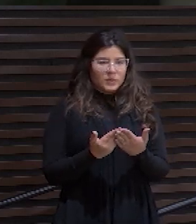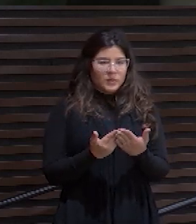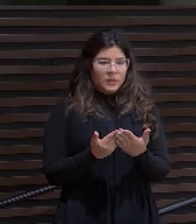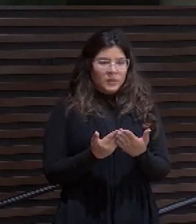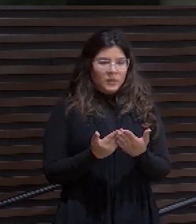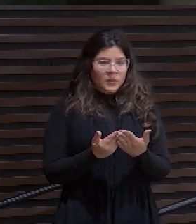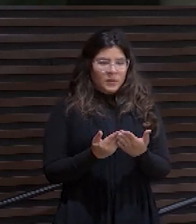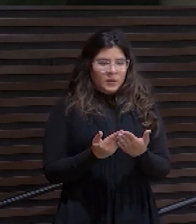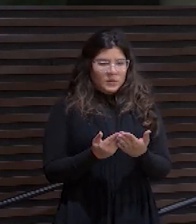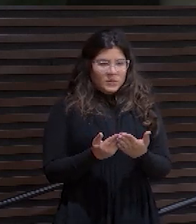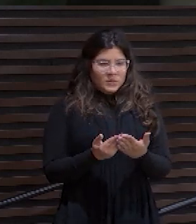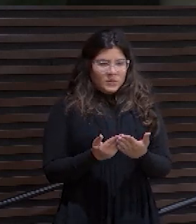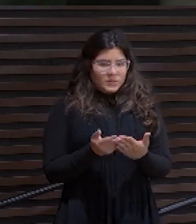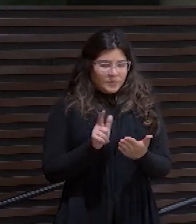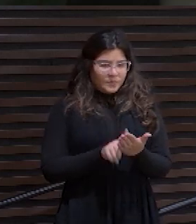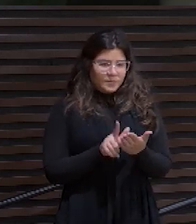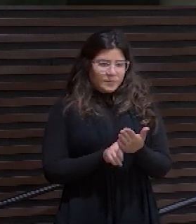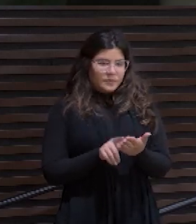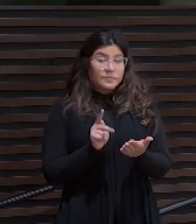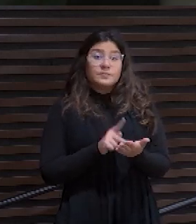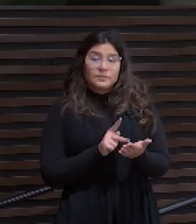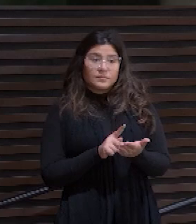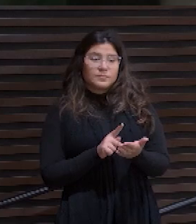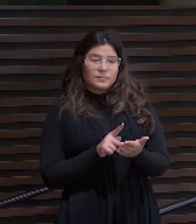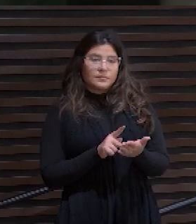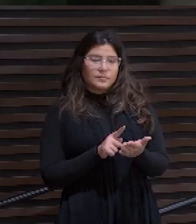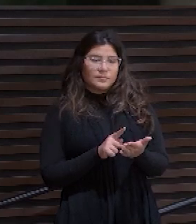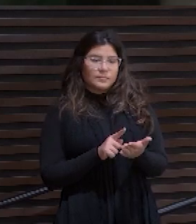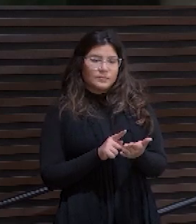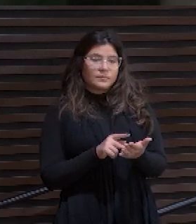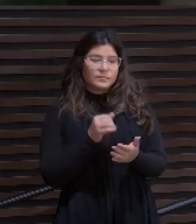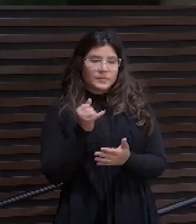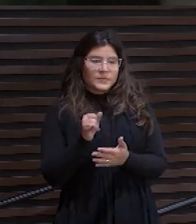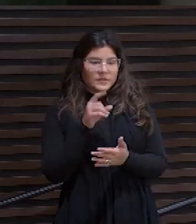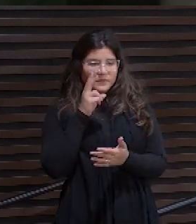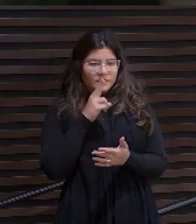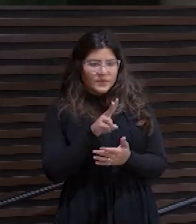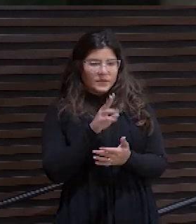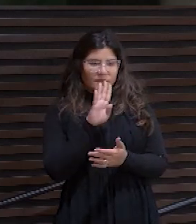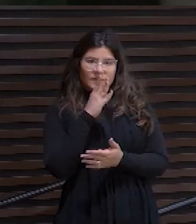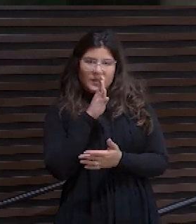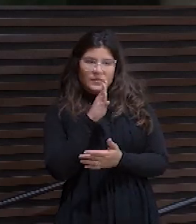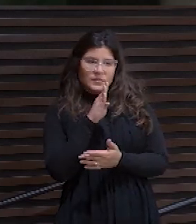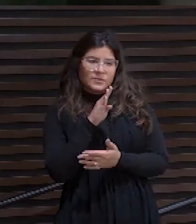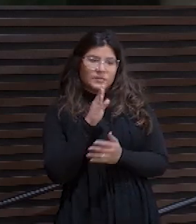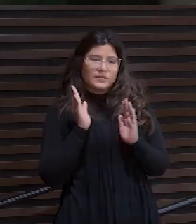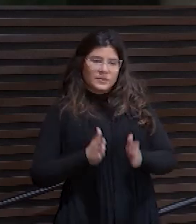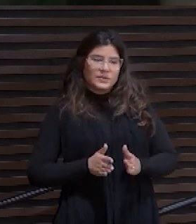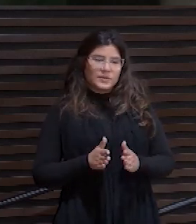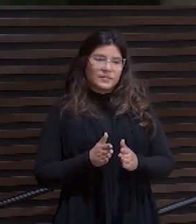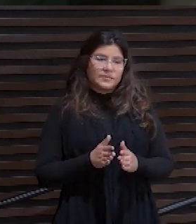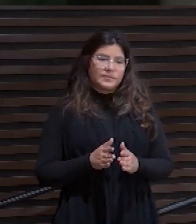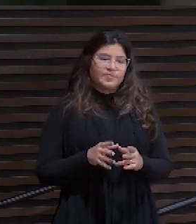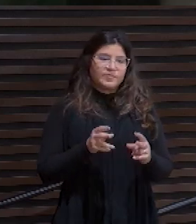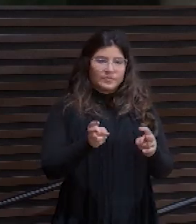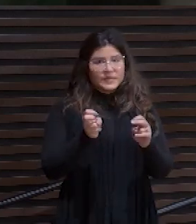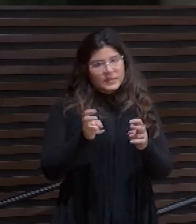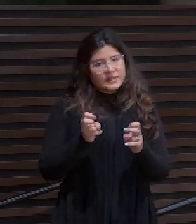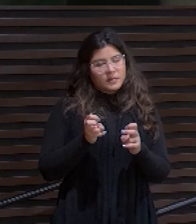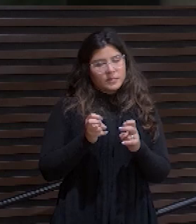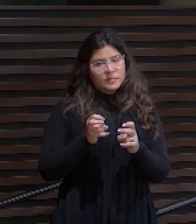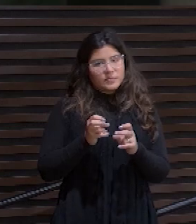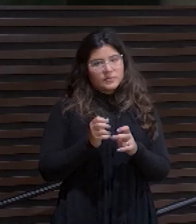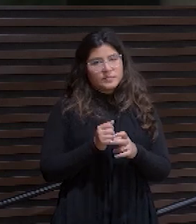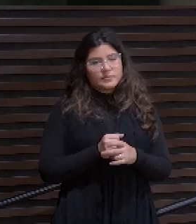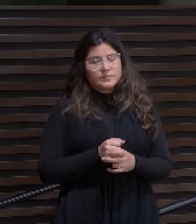já sabem que é falsa, porque eles já conhecem tão bem a verdadeira, que já sabem que é falsa. Então o Senhor nos chama a olharmos e termos